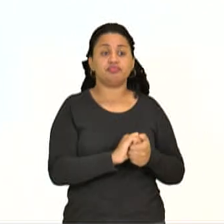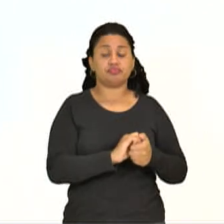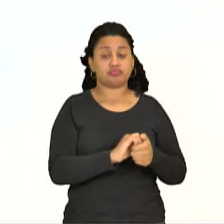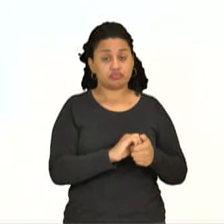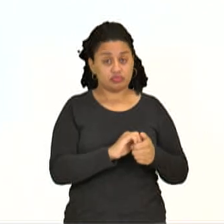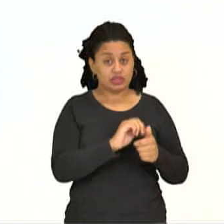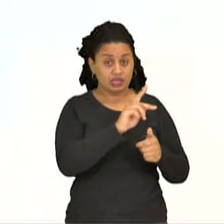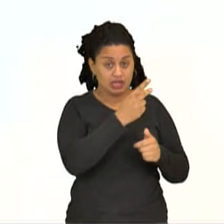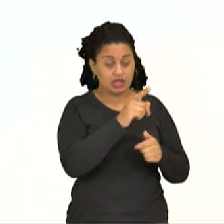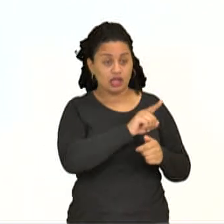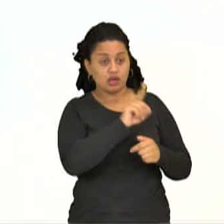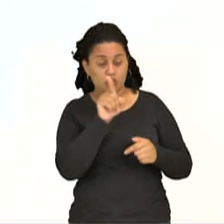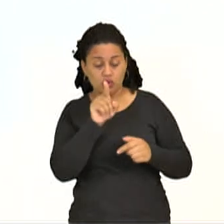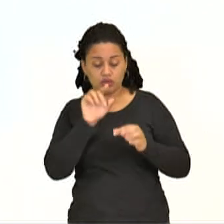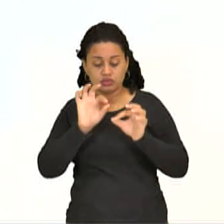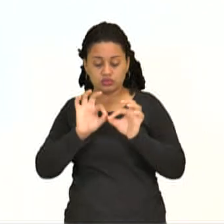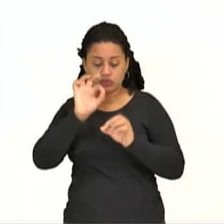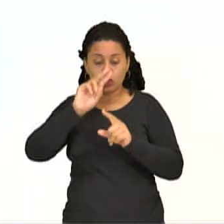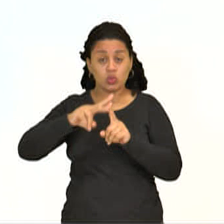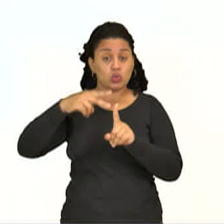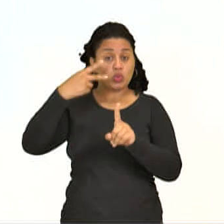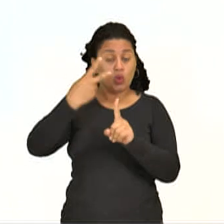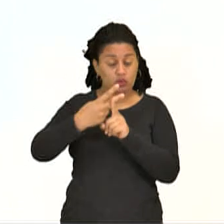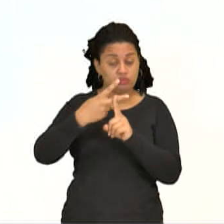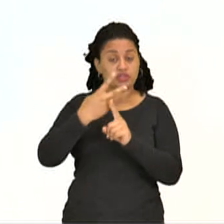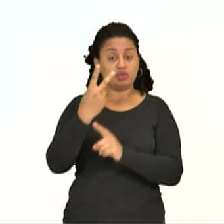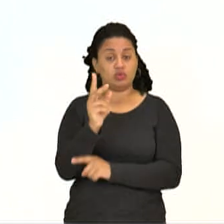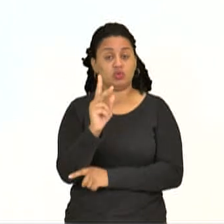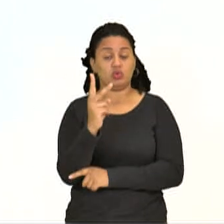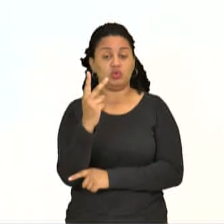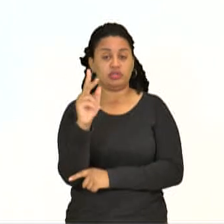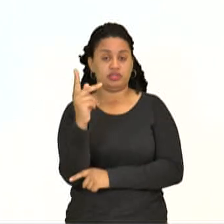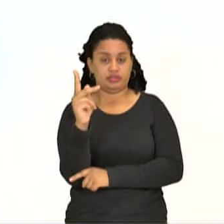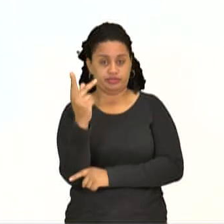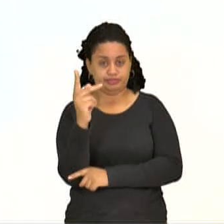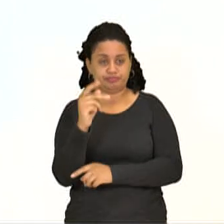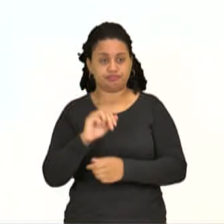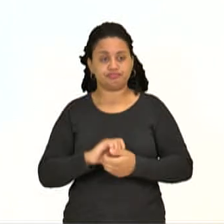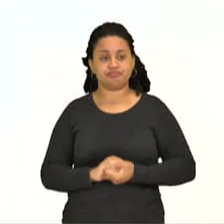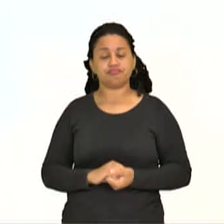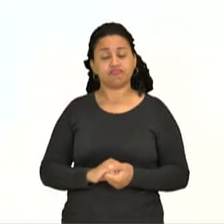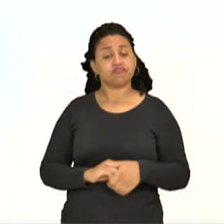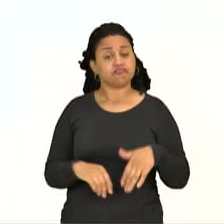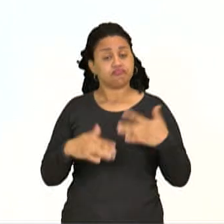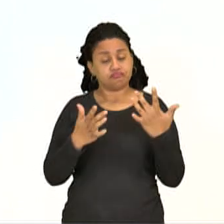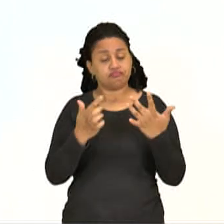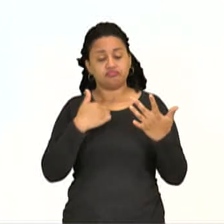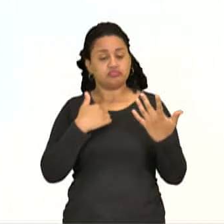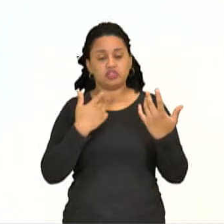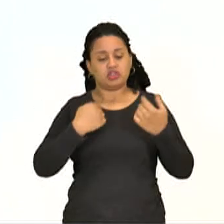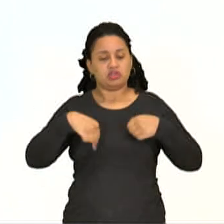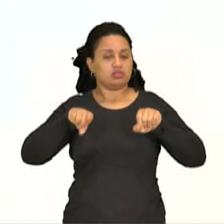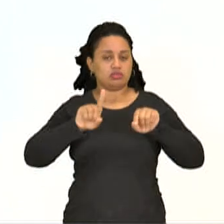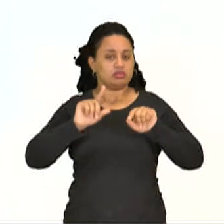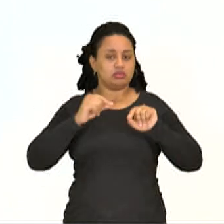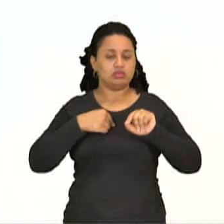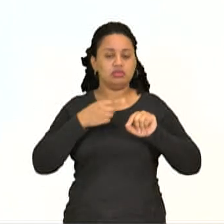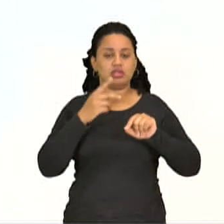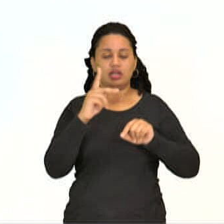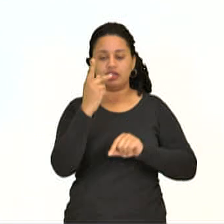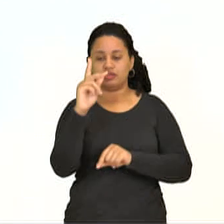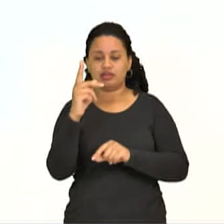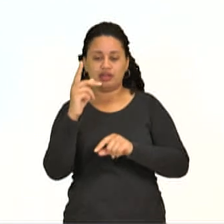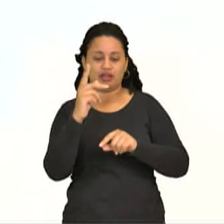vale H. O outro tem o dobro, então nós vamos chamar de 2H. Então, não precisei usar duas